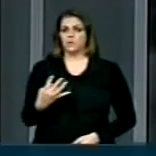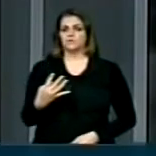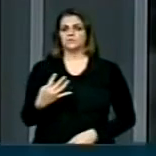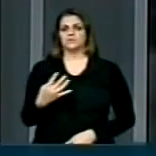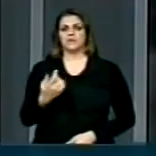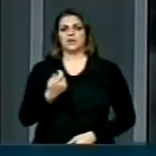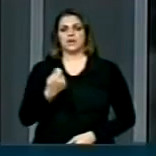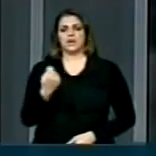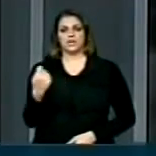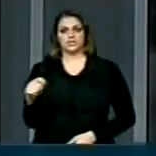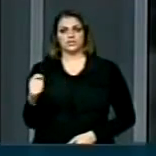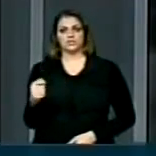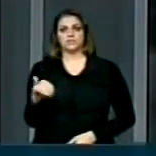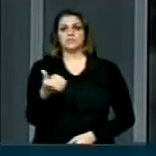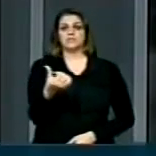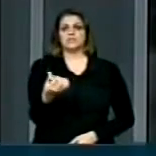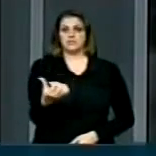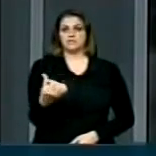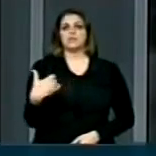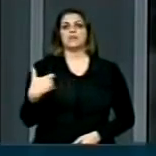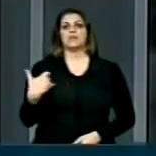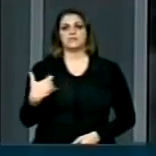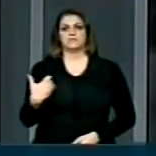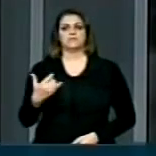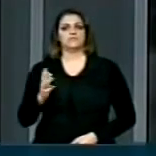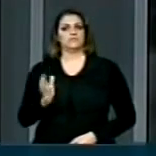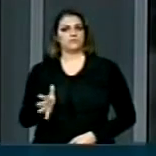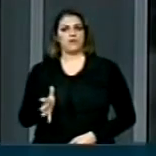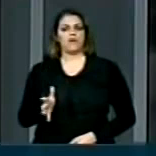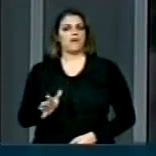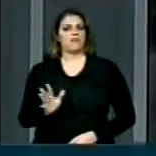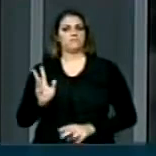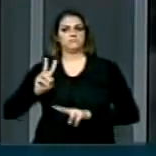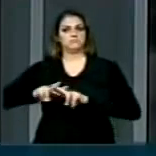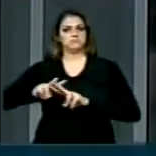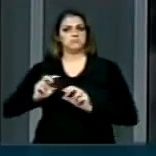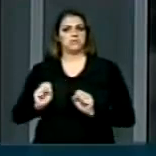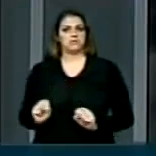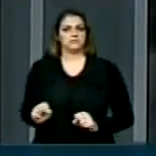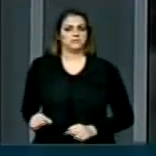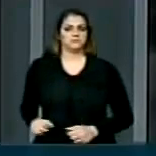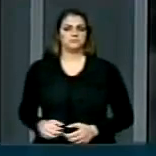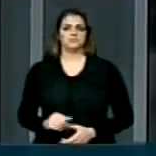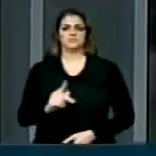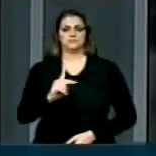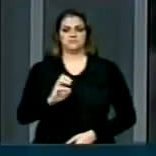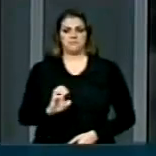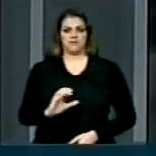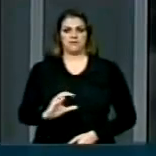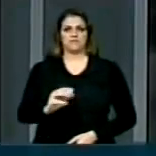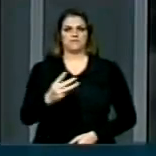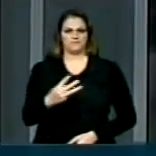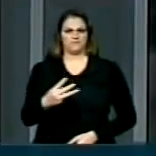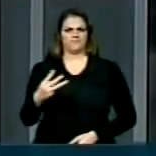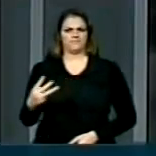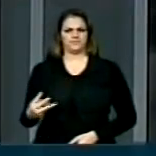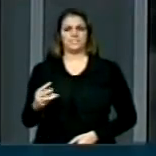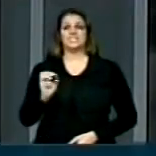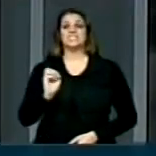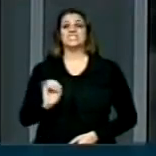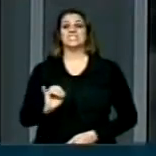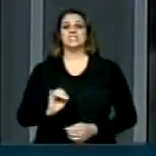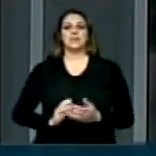Argentina aos 16 anos. Senhores, a PEC 33, se tivesse